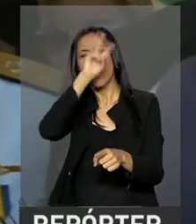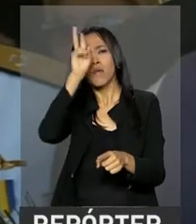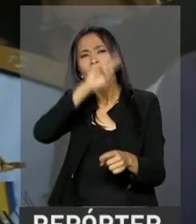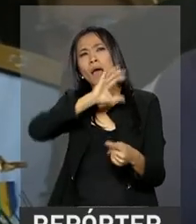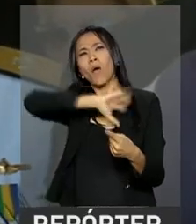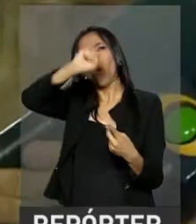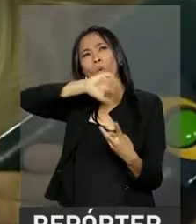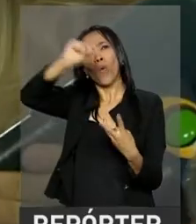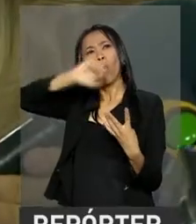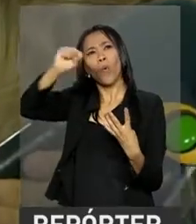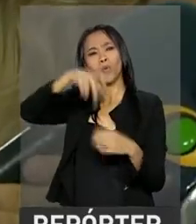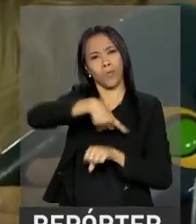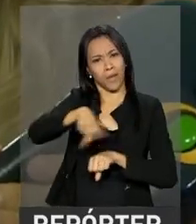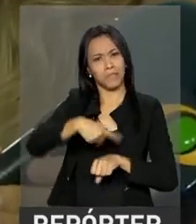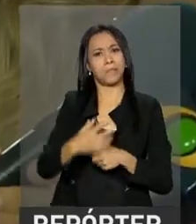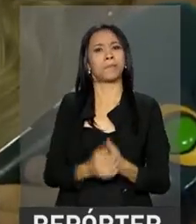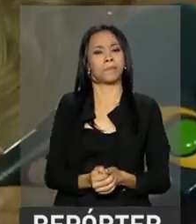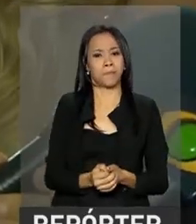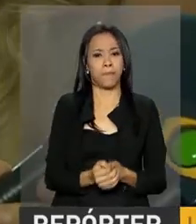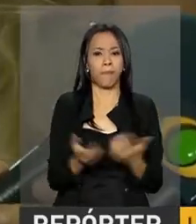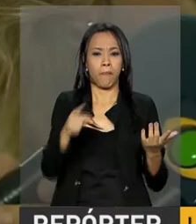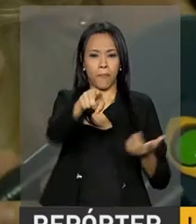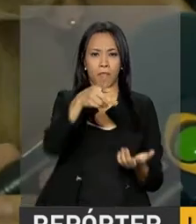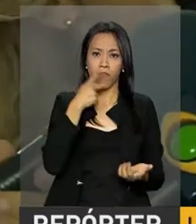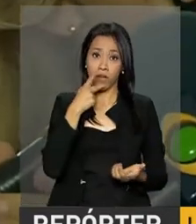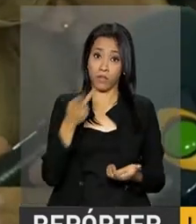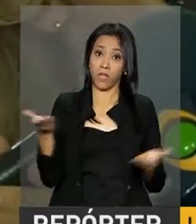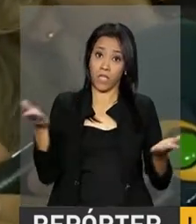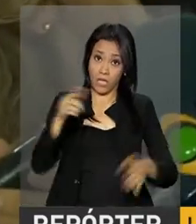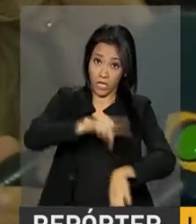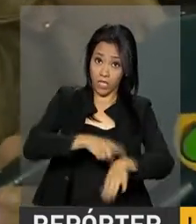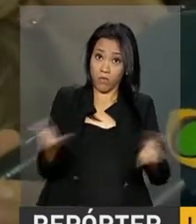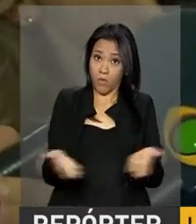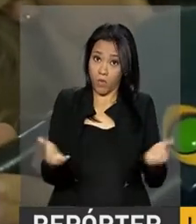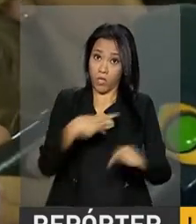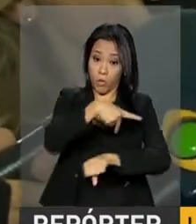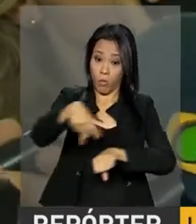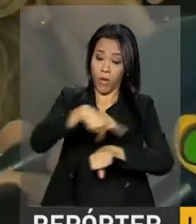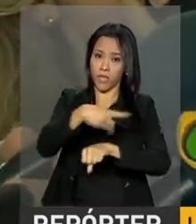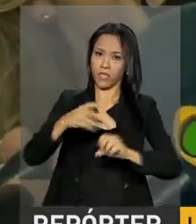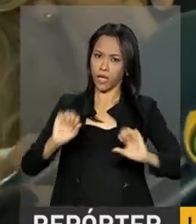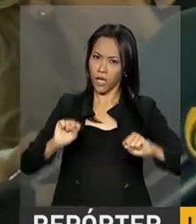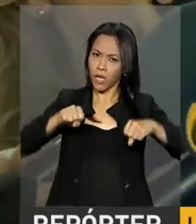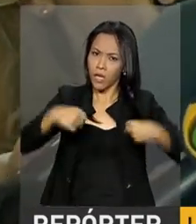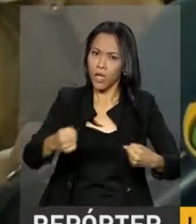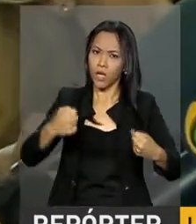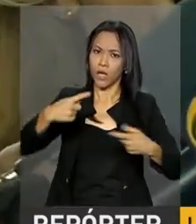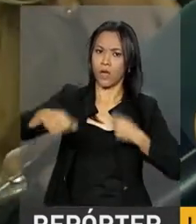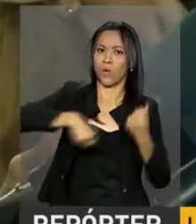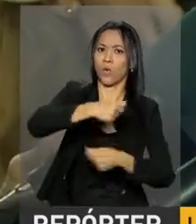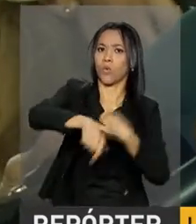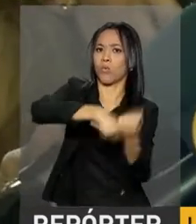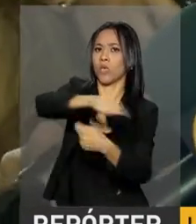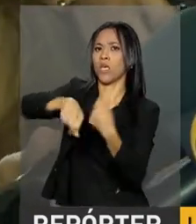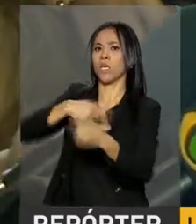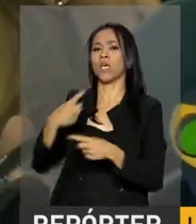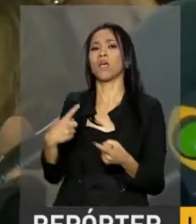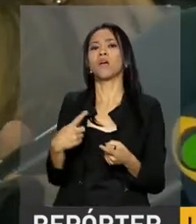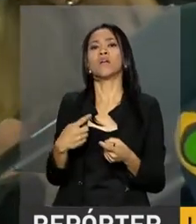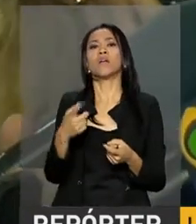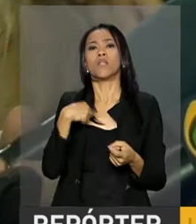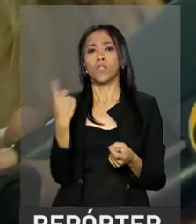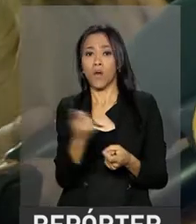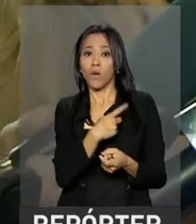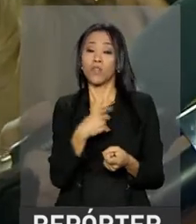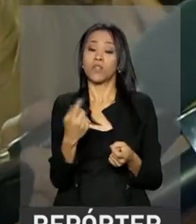do país. Neste momento, principalmente, que o Brasil está recuperando, que a sua economia começa a crescer, estamos saindo da maior crise da